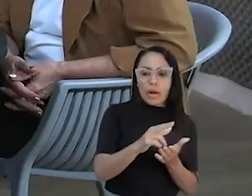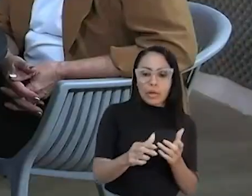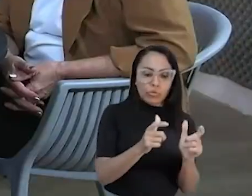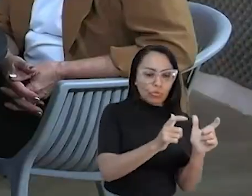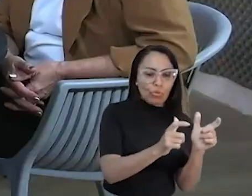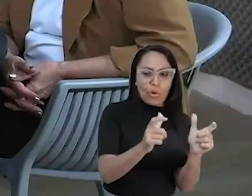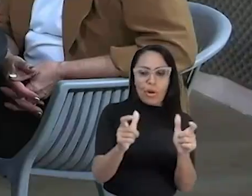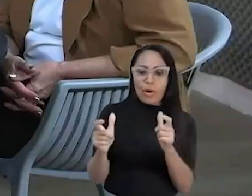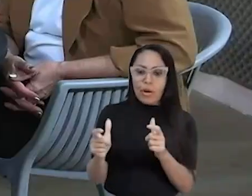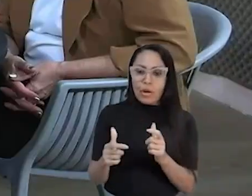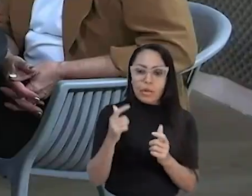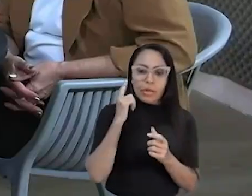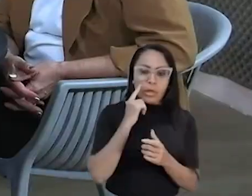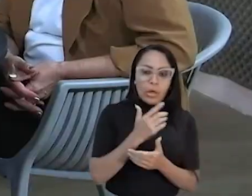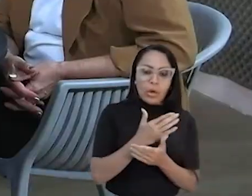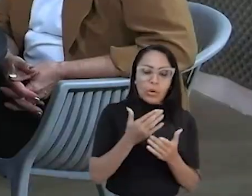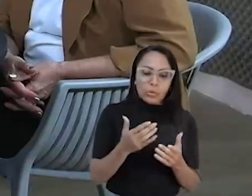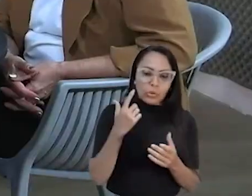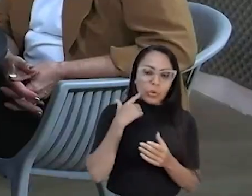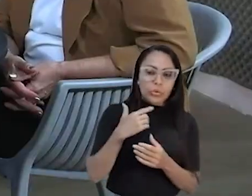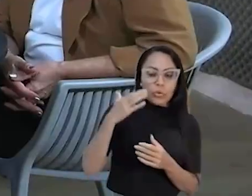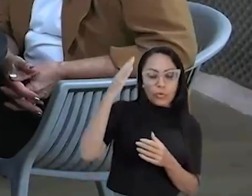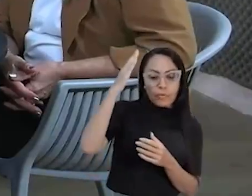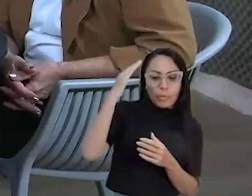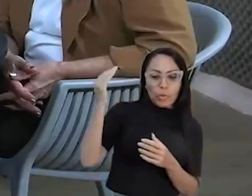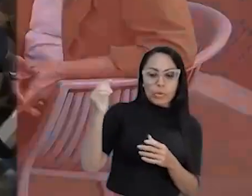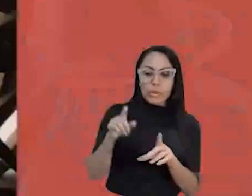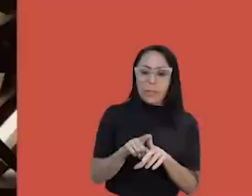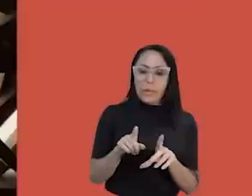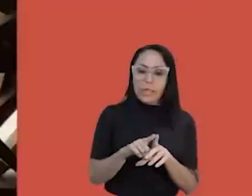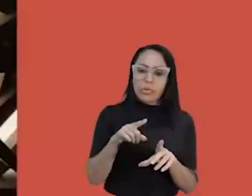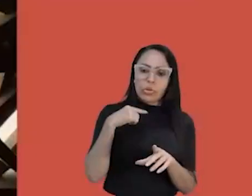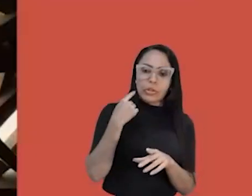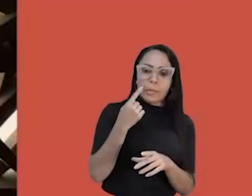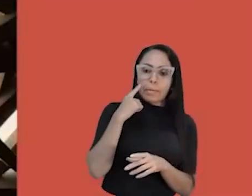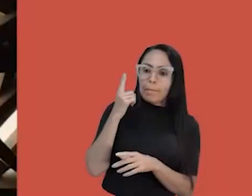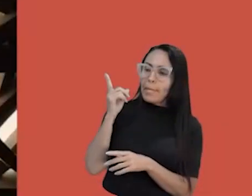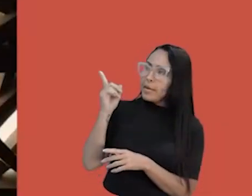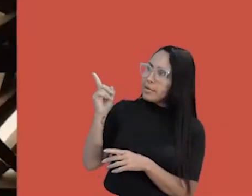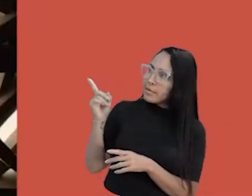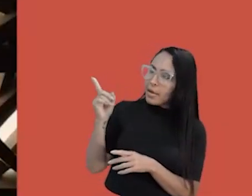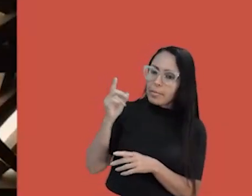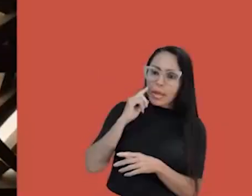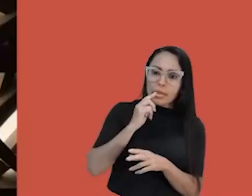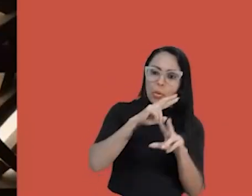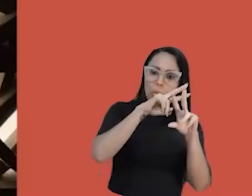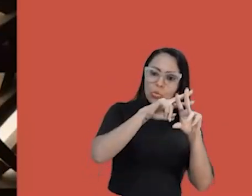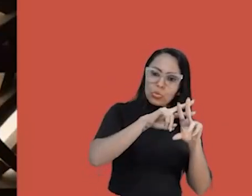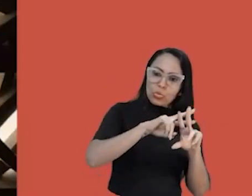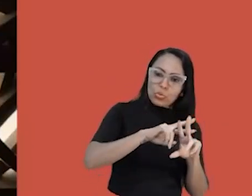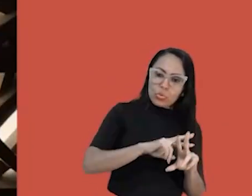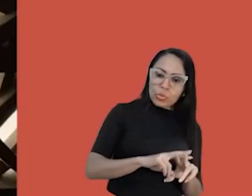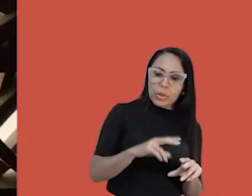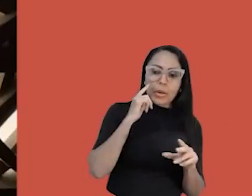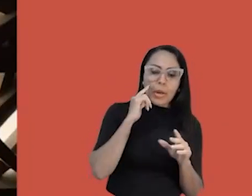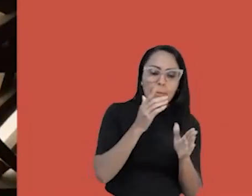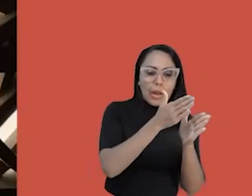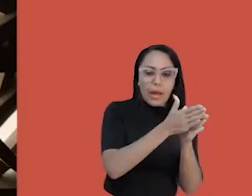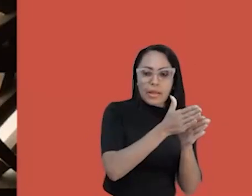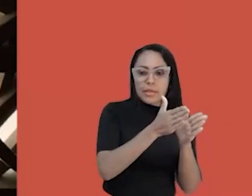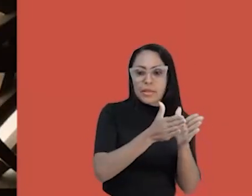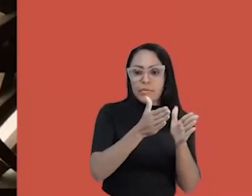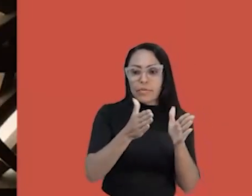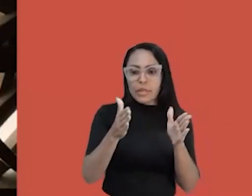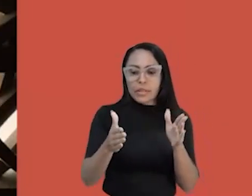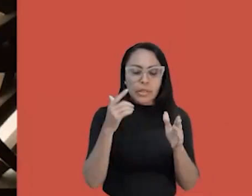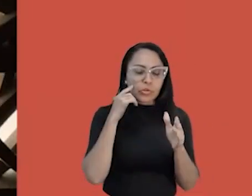lugares. O nosso famoso cobogó não deixa de ser um módulo. E aí, a gente vê ele sendo aplicado... para dividir espaços, né? Aí